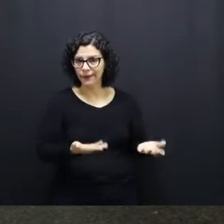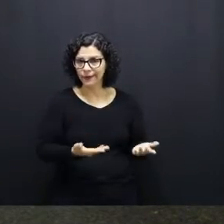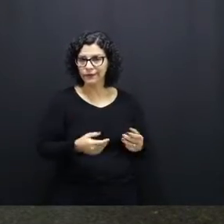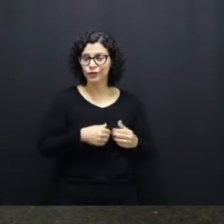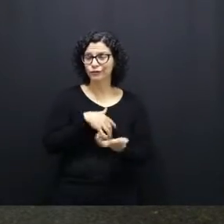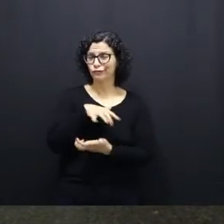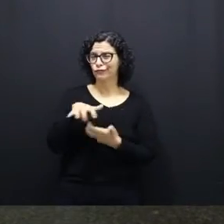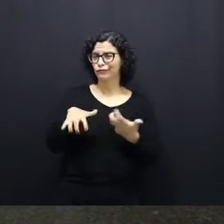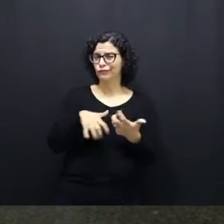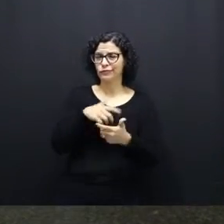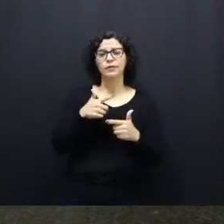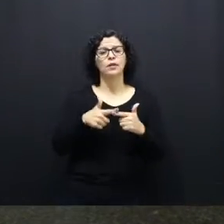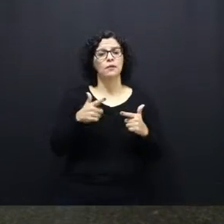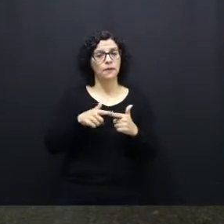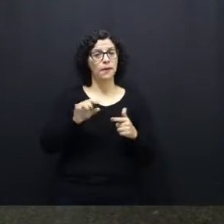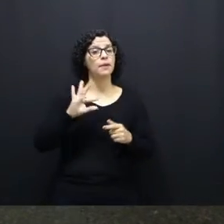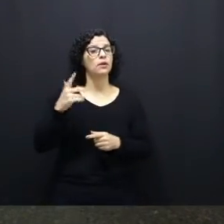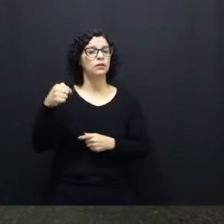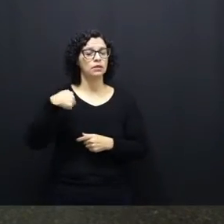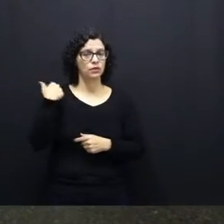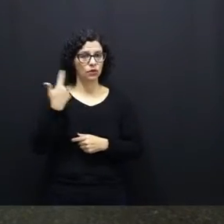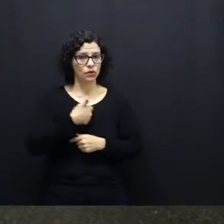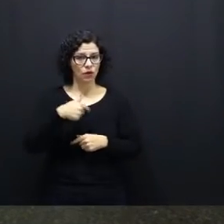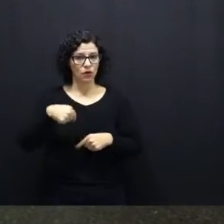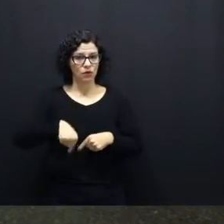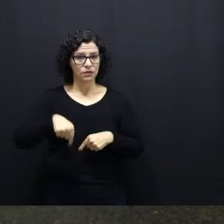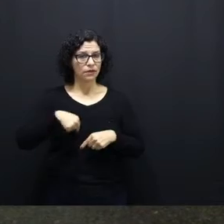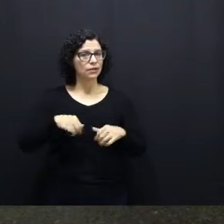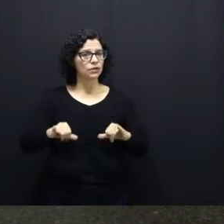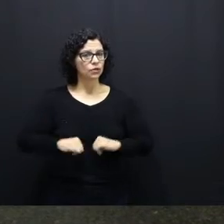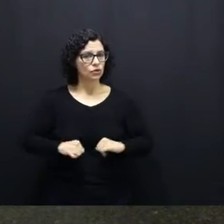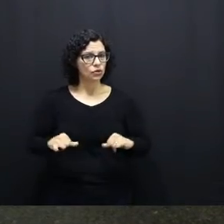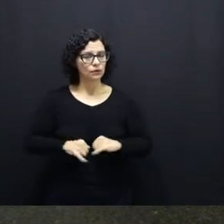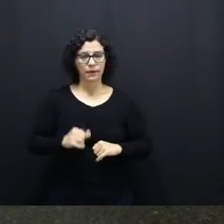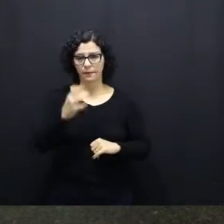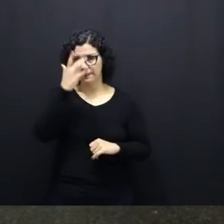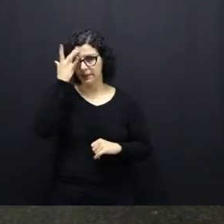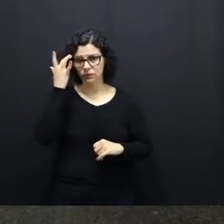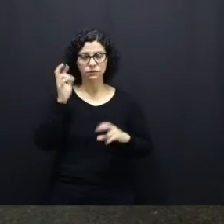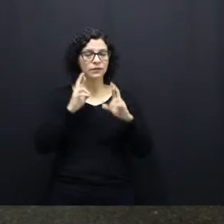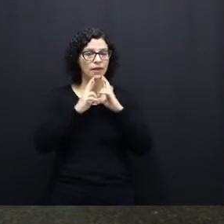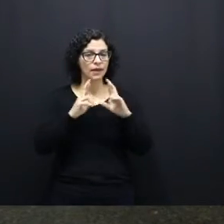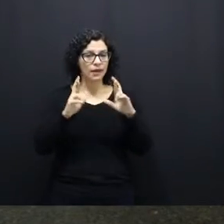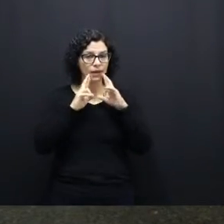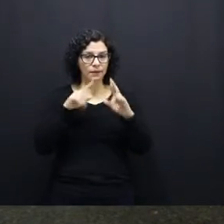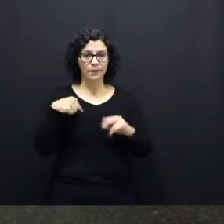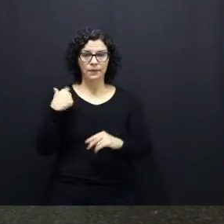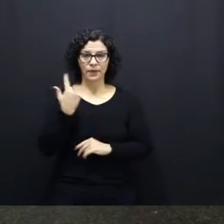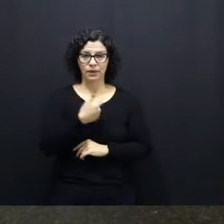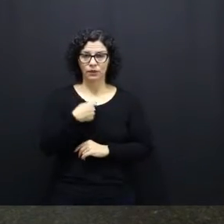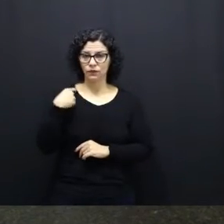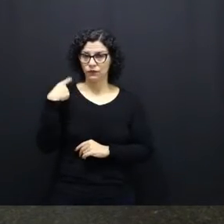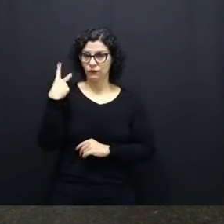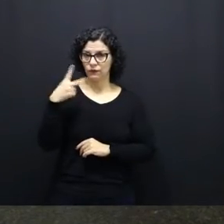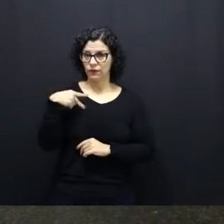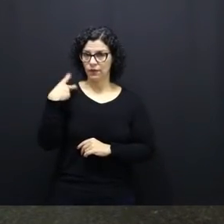vem refletir aqui na Câmara Municipal porque as pessoas reclamam para nós os vereadores e